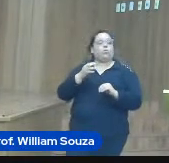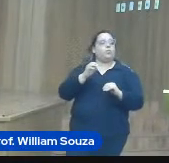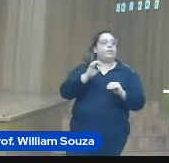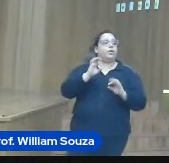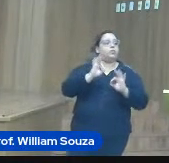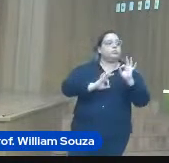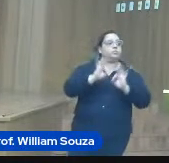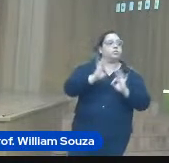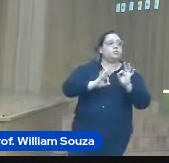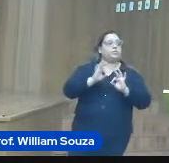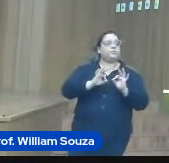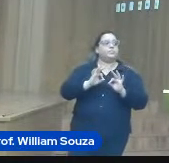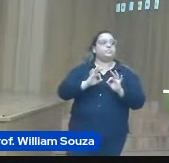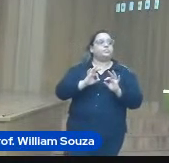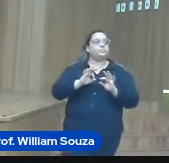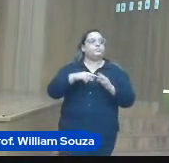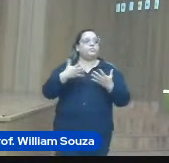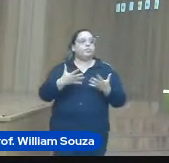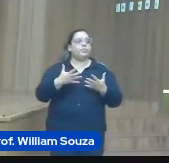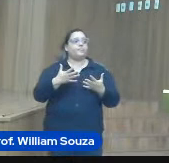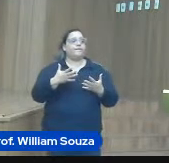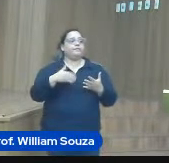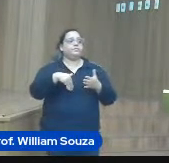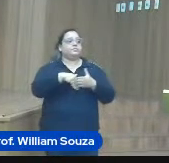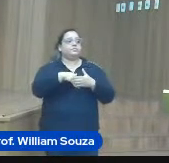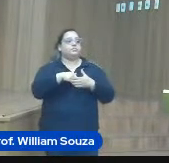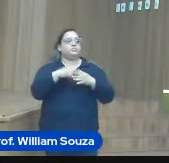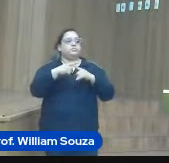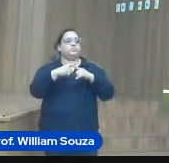você jogar o jogo pelas regras, não depende de ninguém.